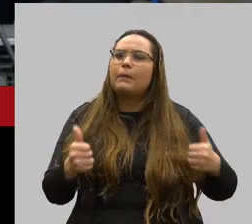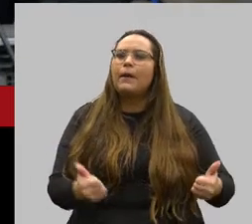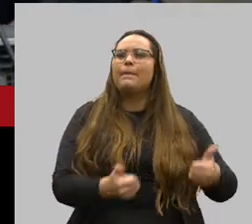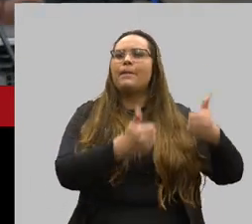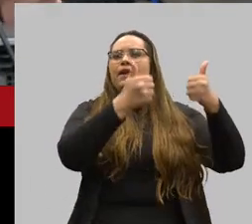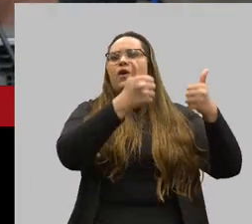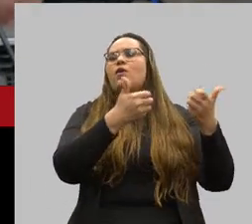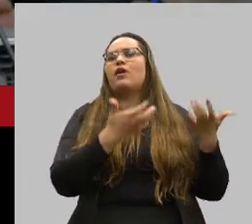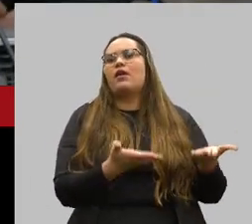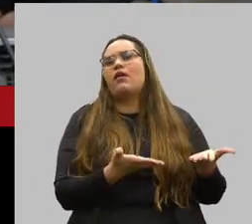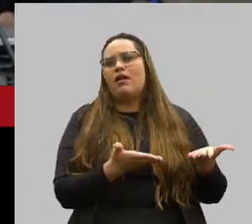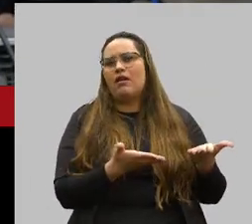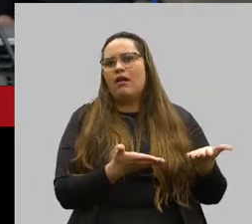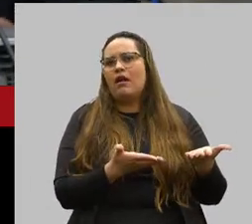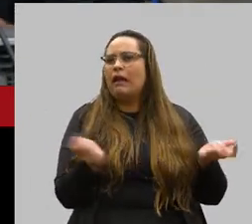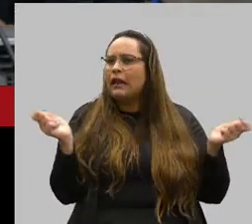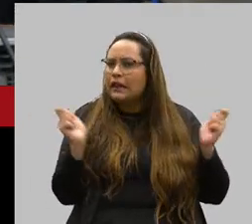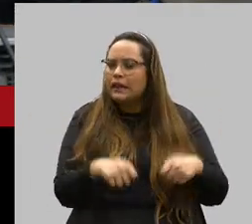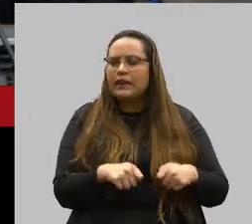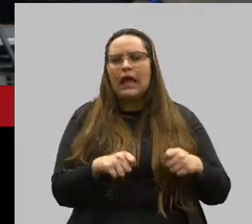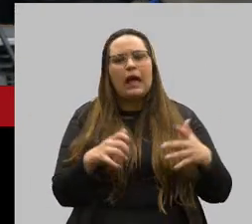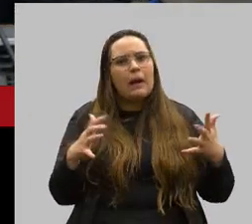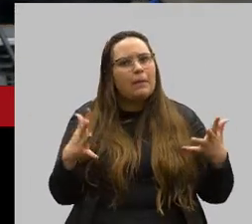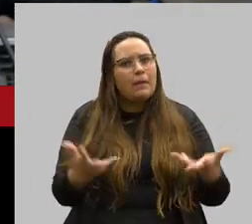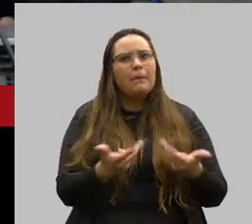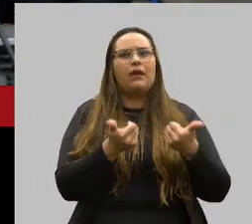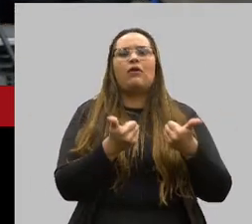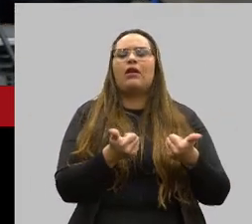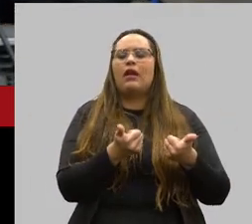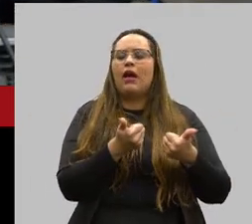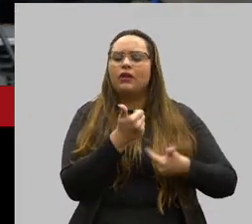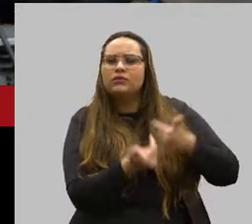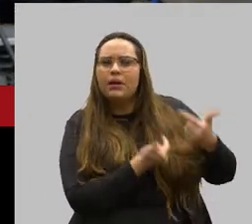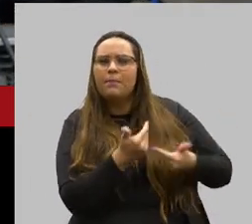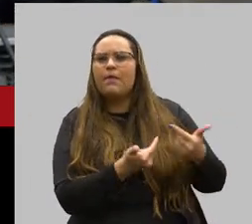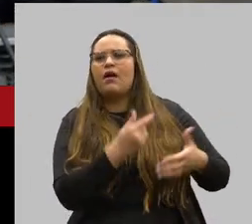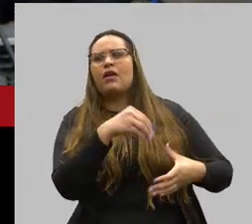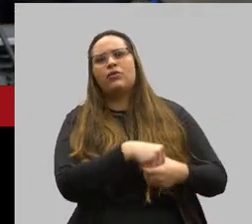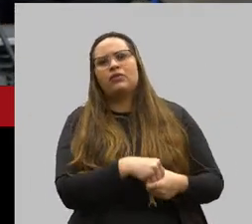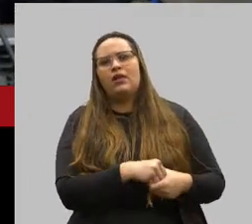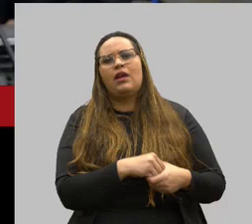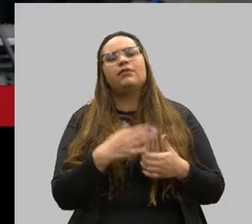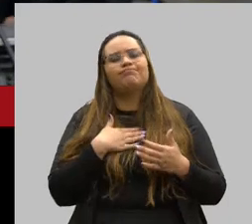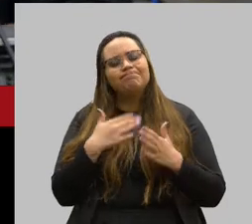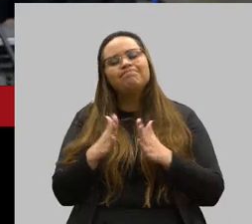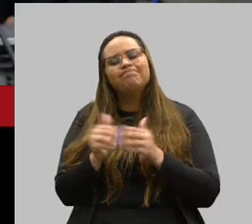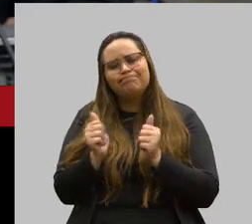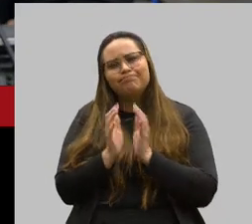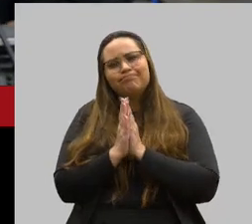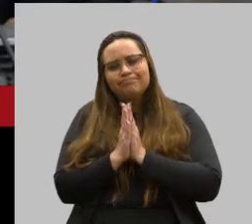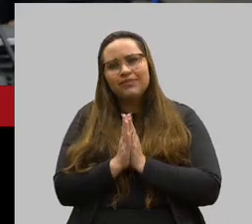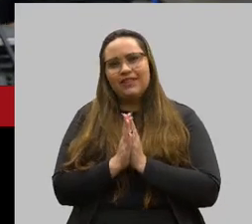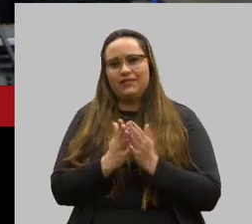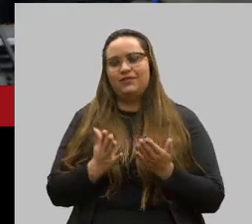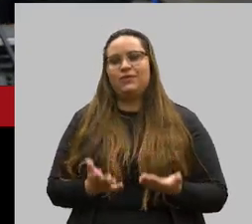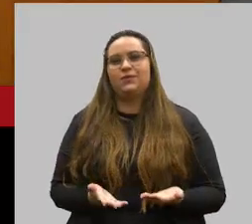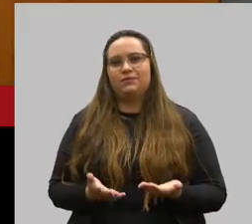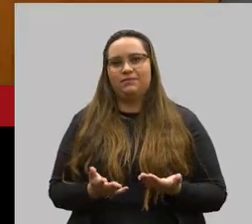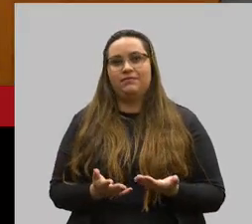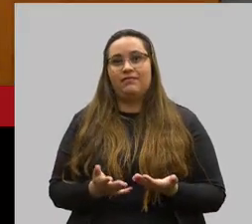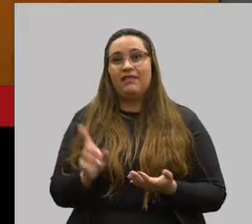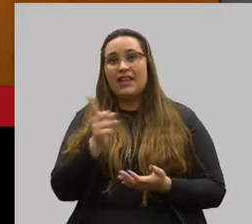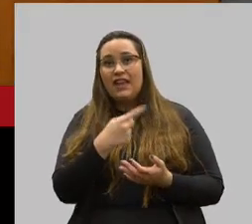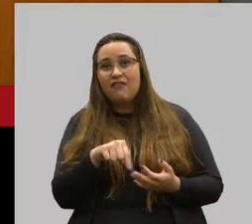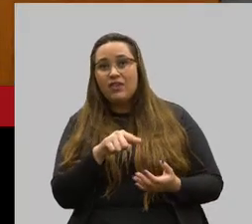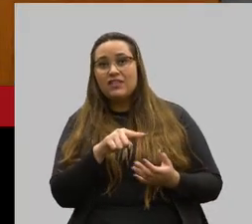Instituto como quer o Governo do Estado por esse projeto de lei né então vou deixar o meu pedido e eu acho que vocês brigam